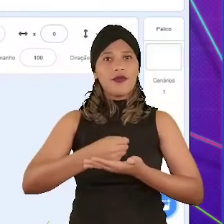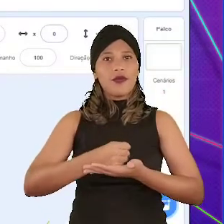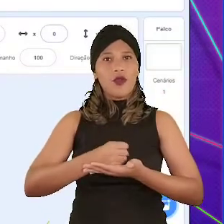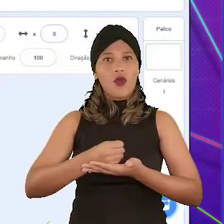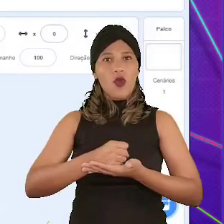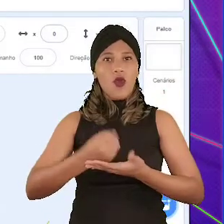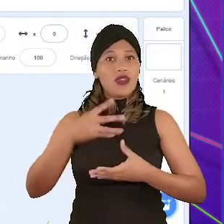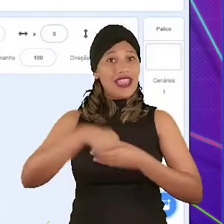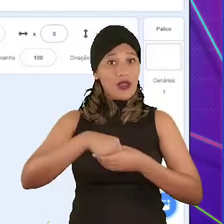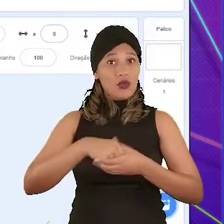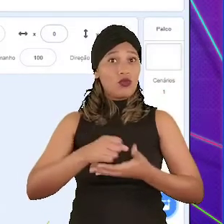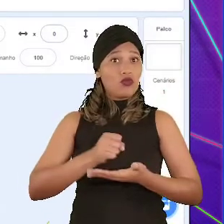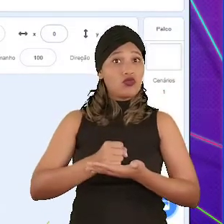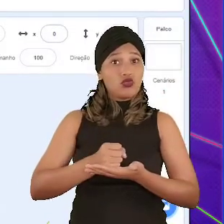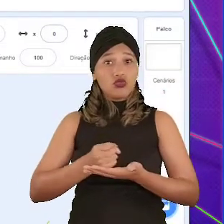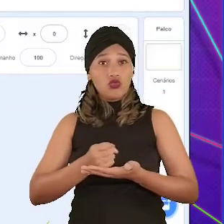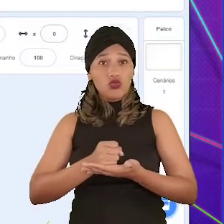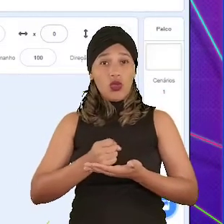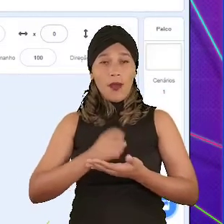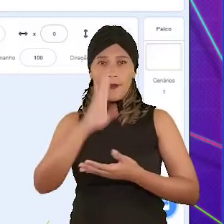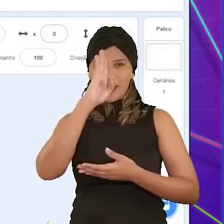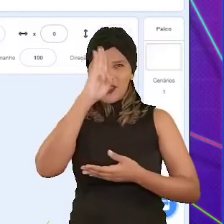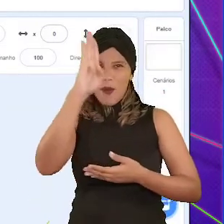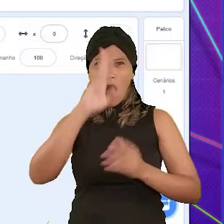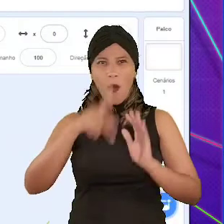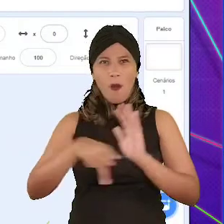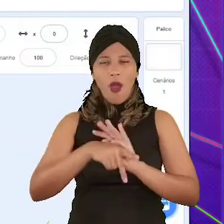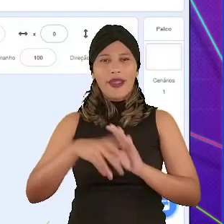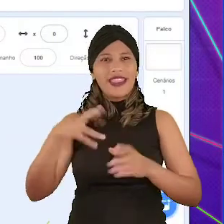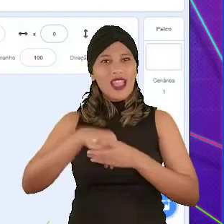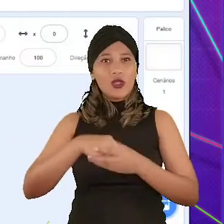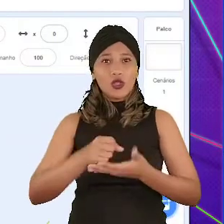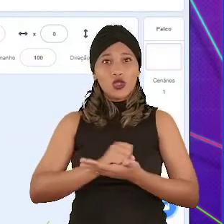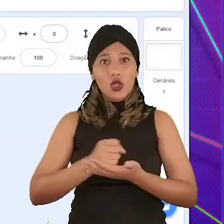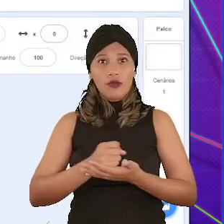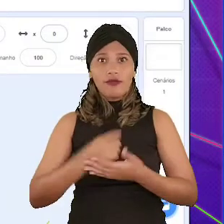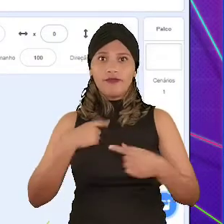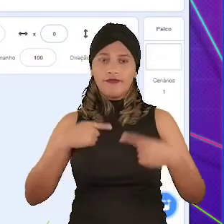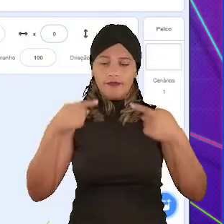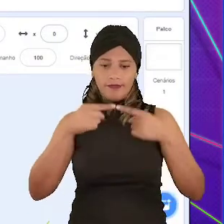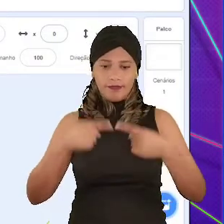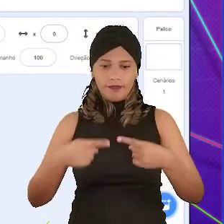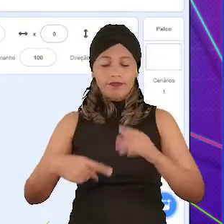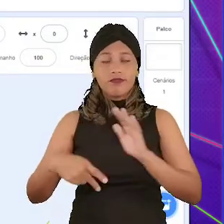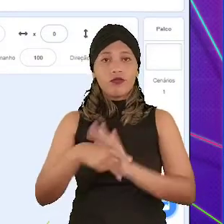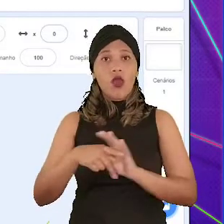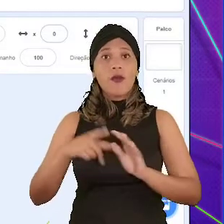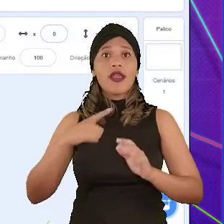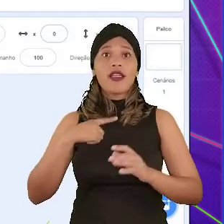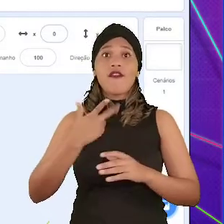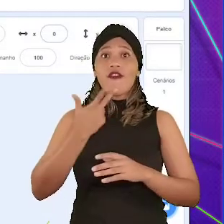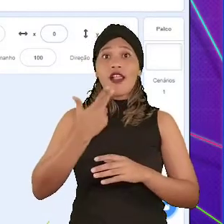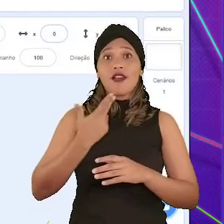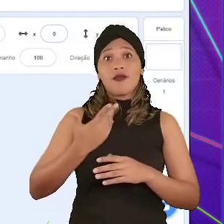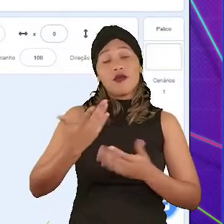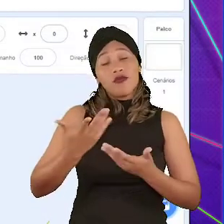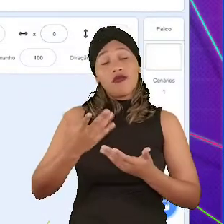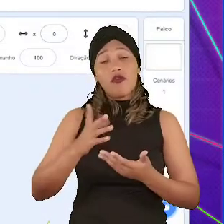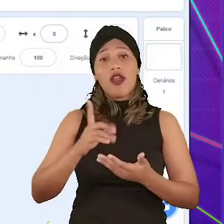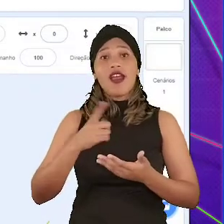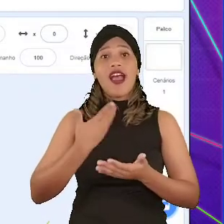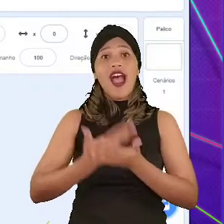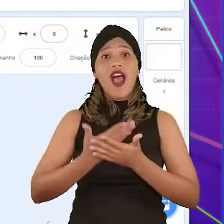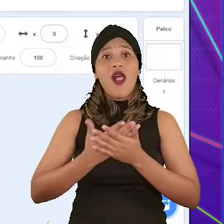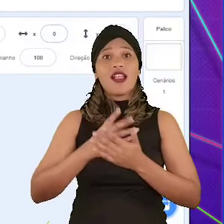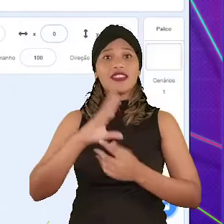teremos nos nossos jogos desde o botão de início até o personagem principal do nosso jogo eles vão estar muito ligados aos espíritos que